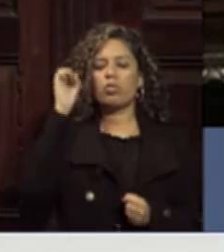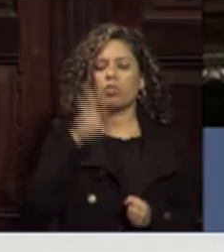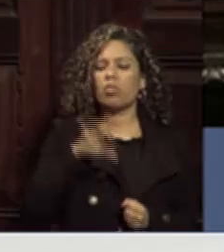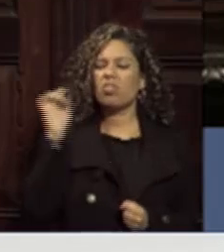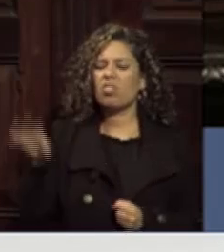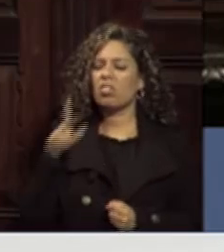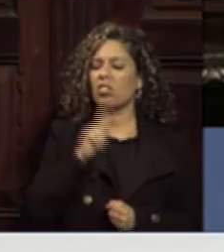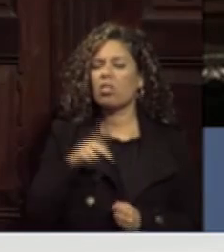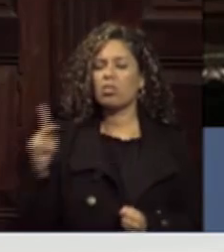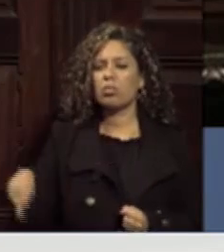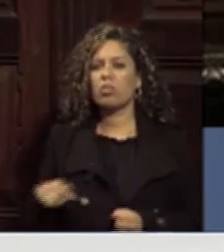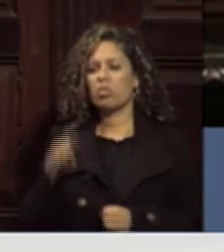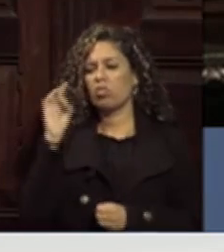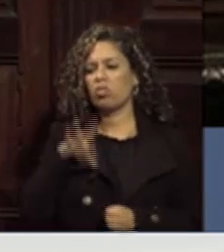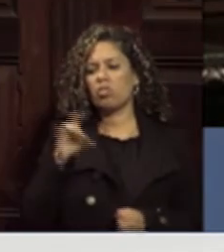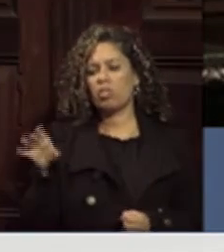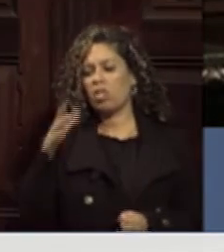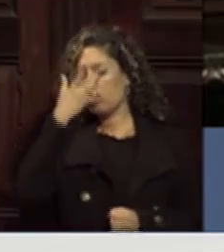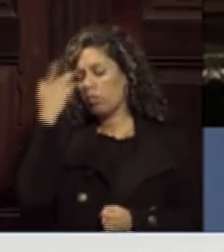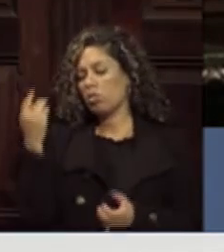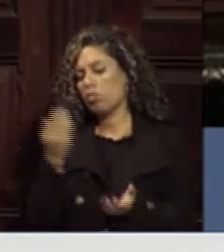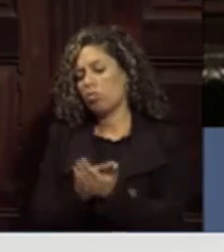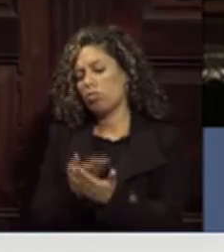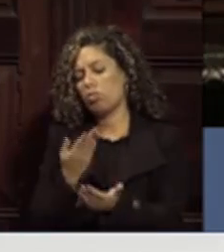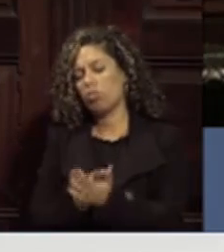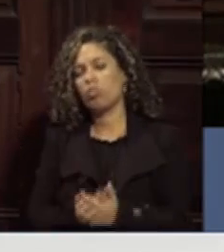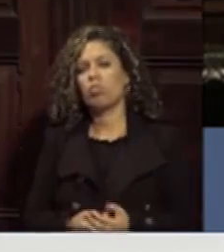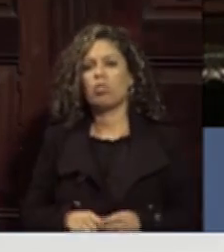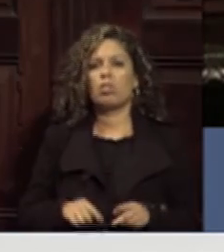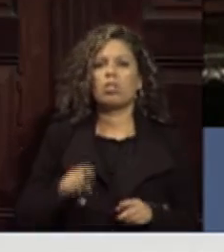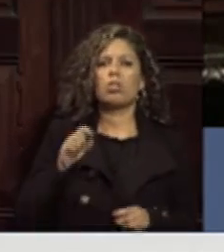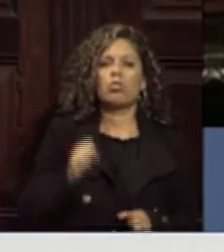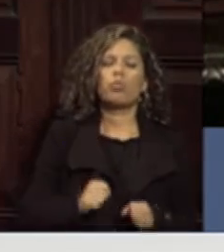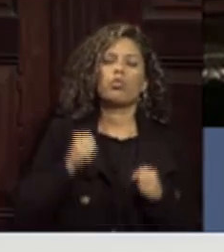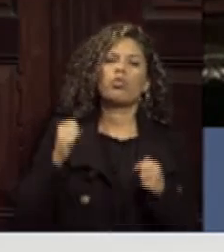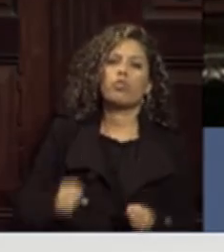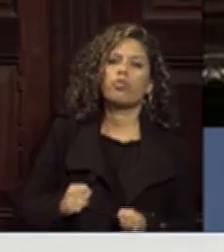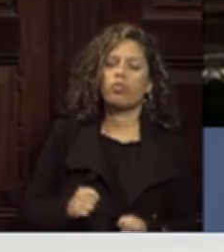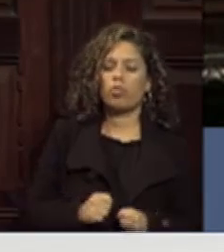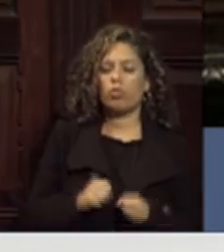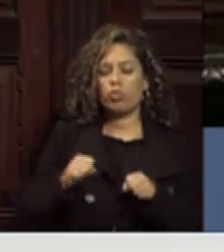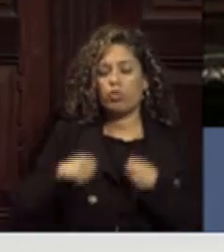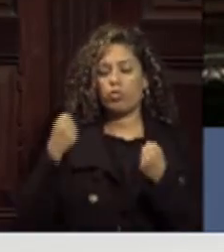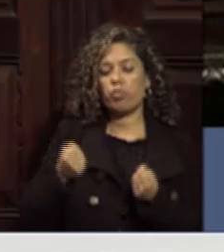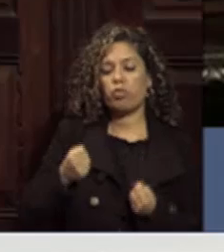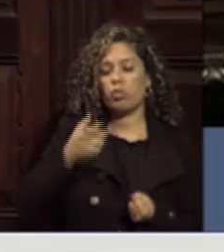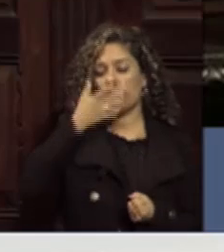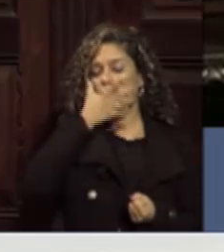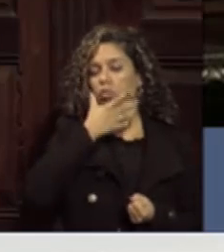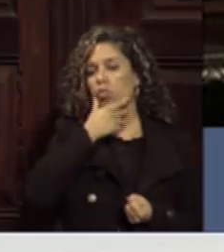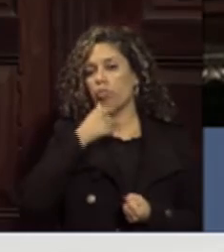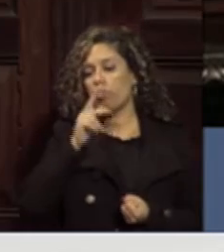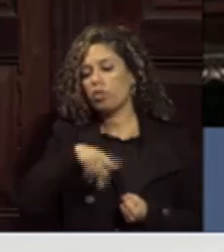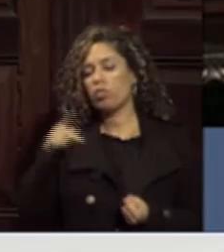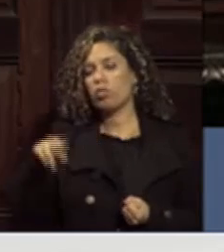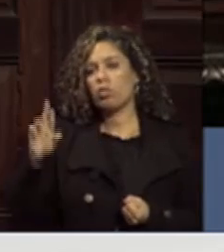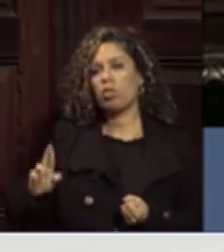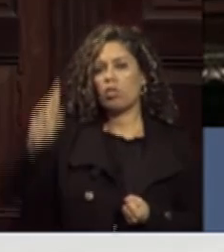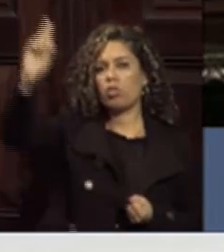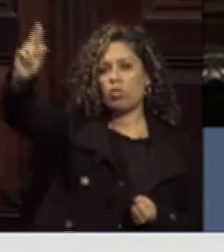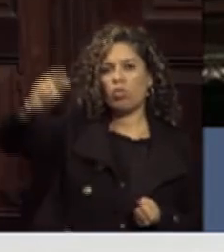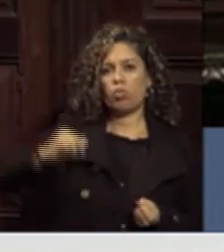sucumbindo, uma escola que tem 60 anos, com uma tradição em uma região com alto